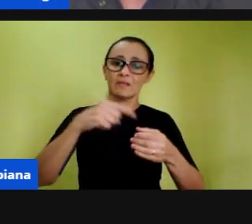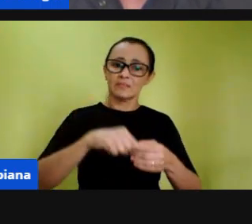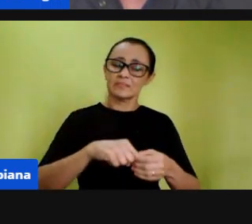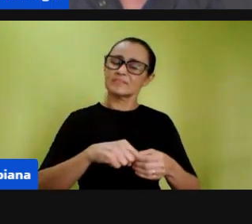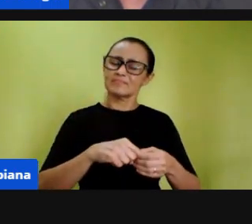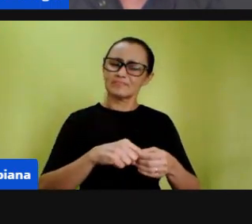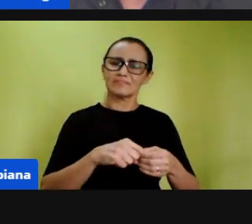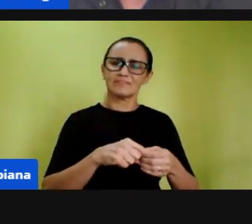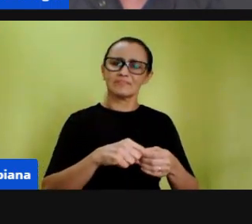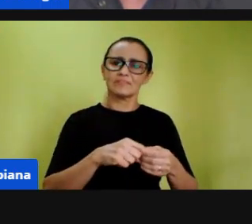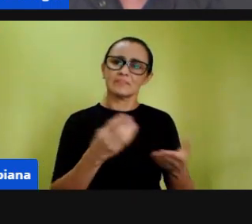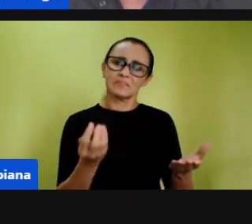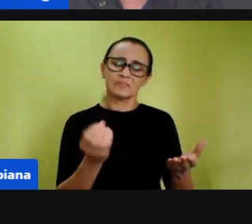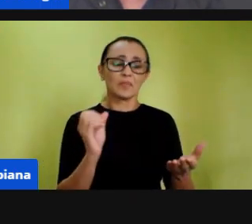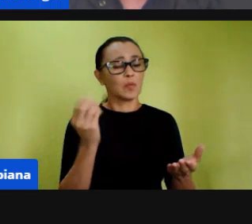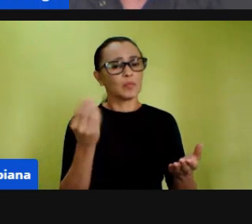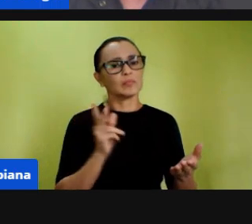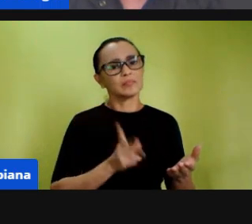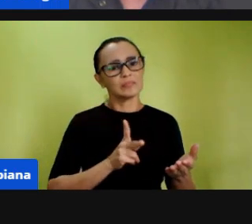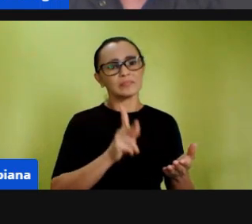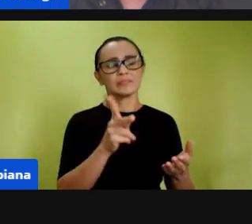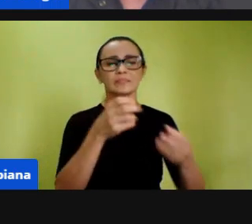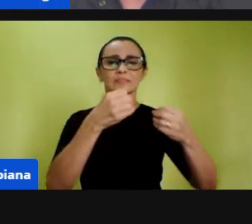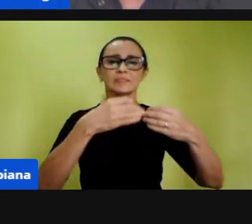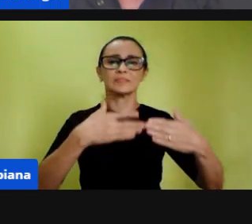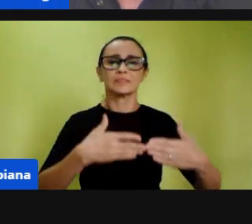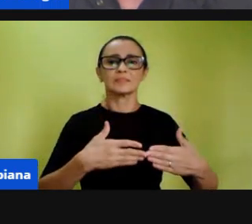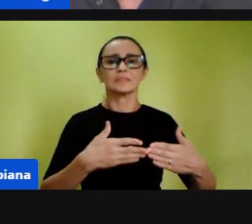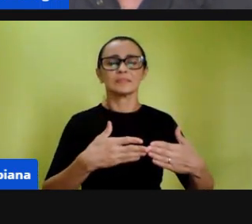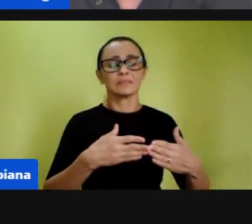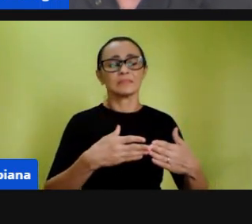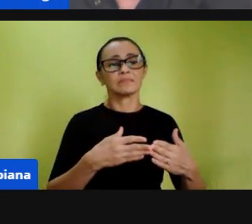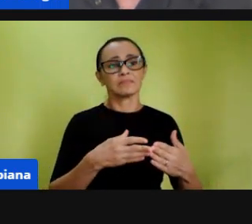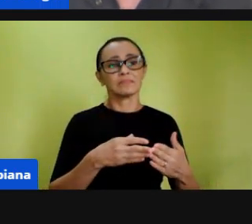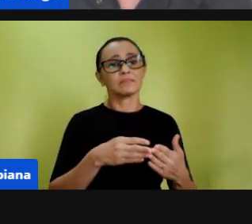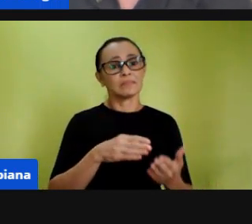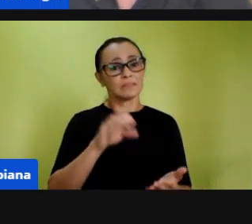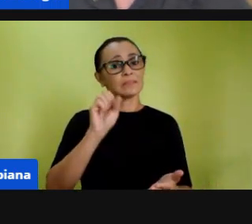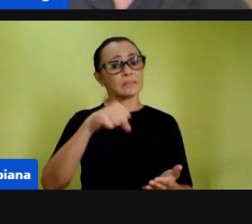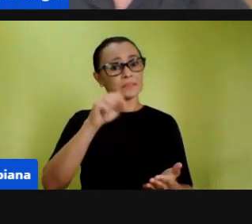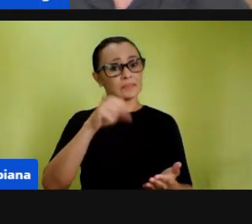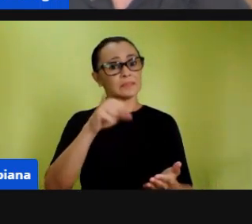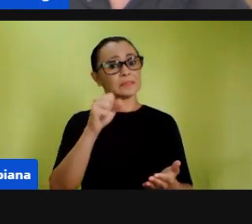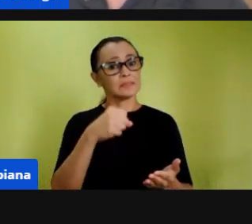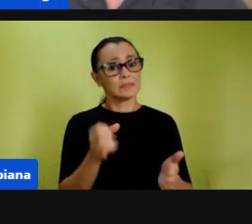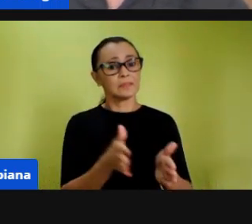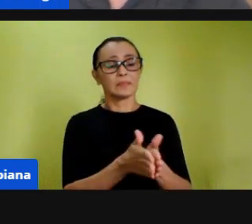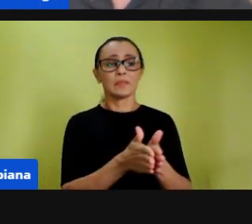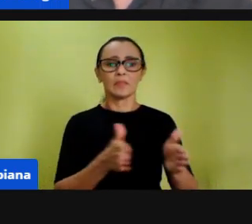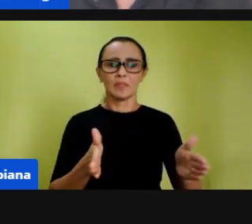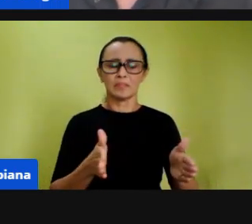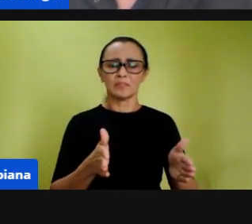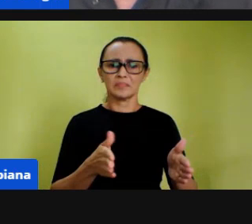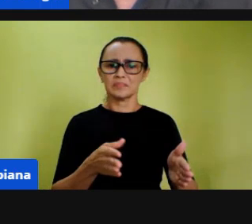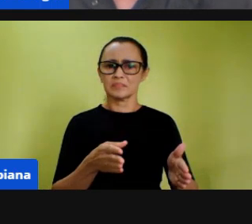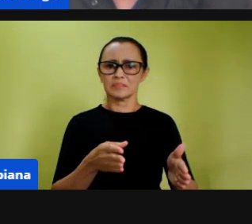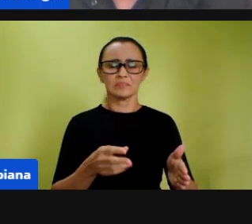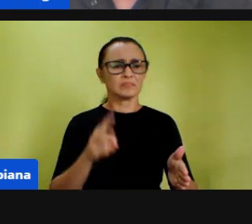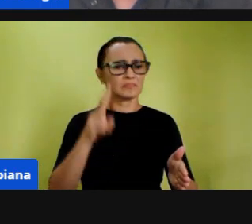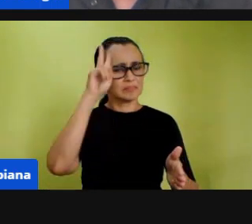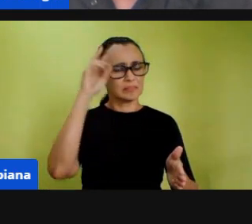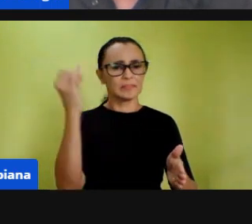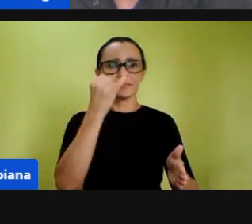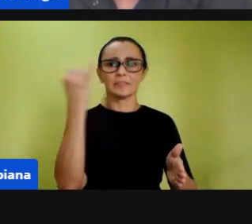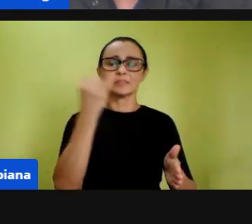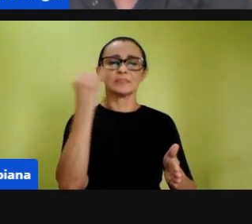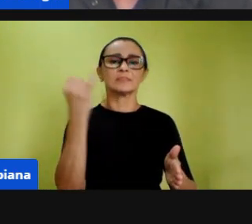vocês, eu penso que nós sim estamos vivendo um momento histórico, né? Tivemos aí que levar a escola para